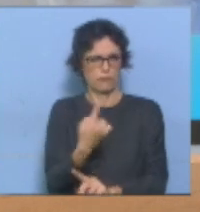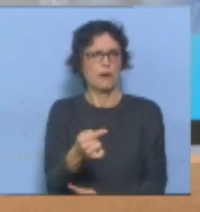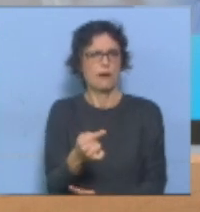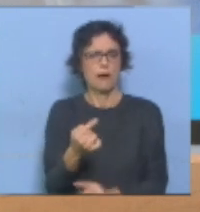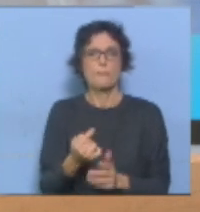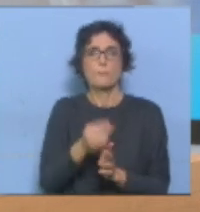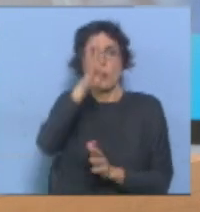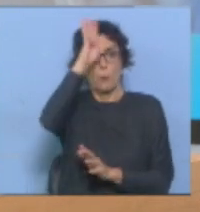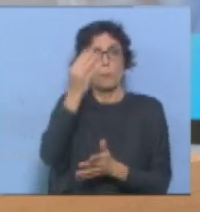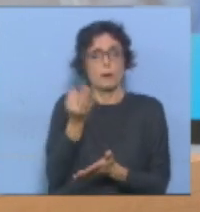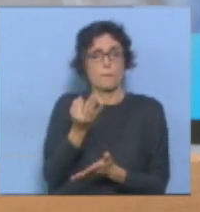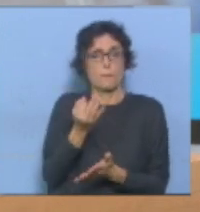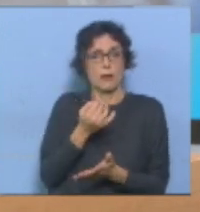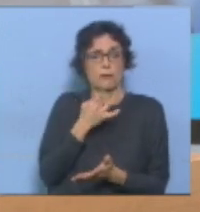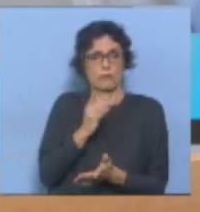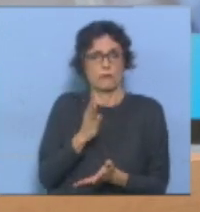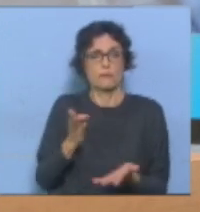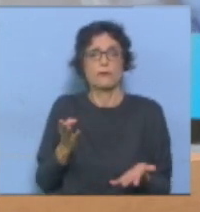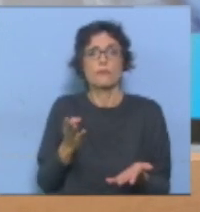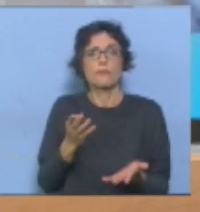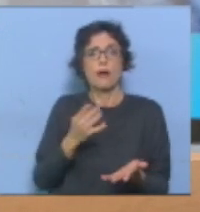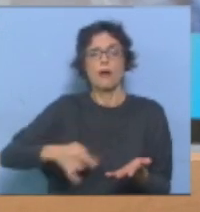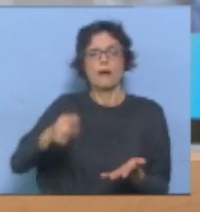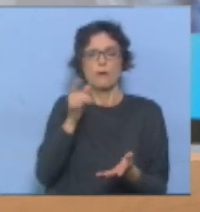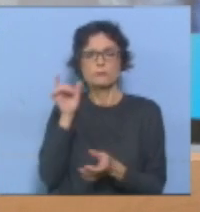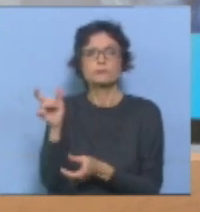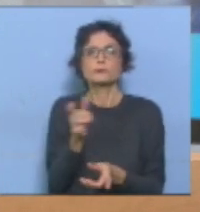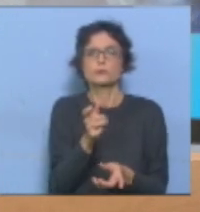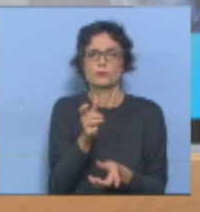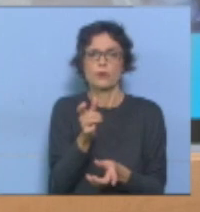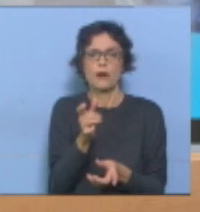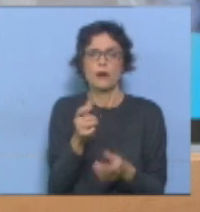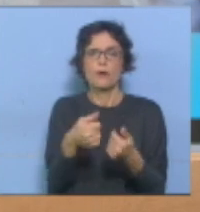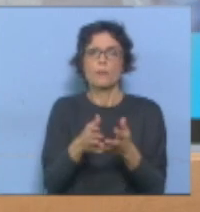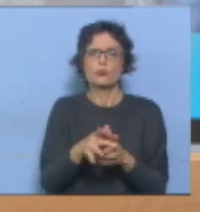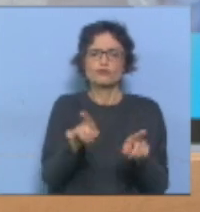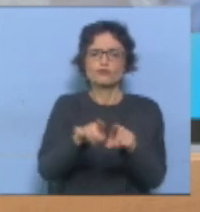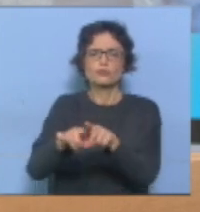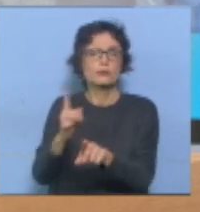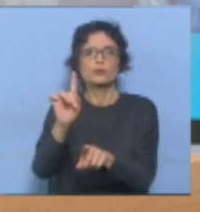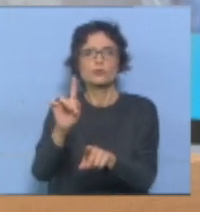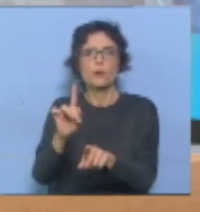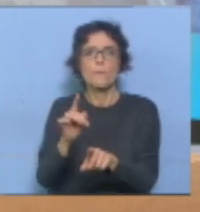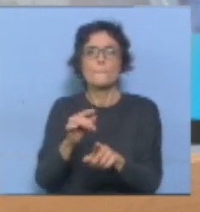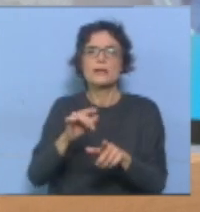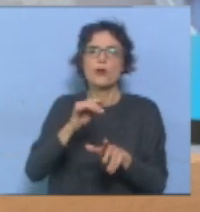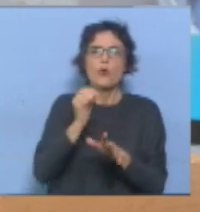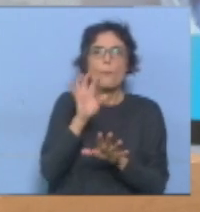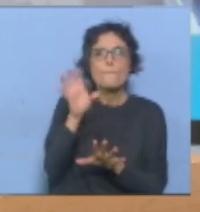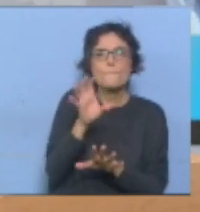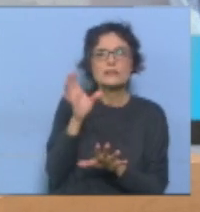recentemente disse que nós procuramos não a uniformização, mas a harmonia. E a harmonia tem a ver com a diversidade.